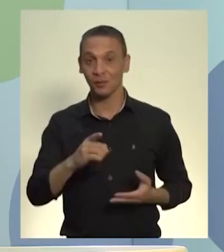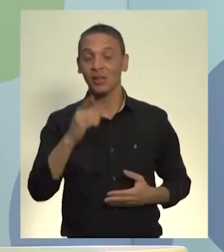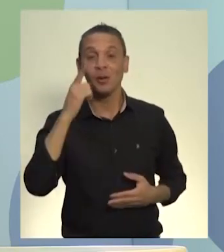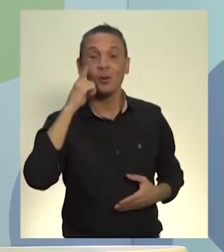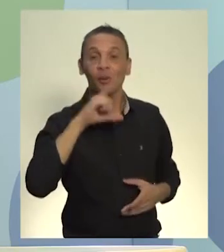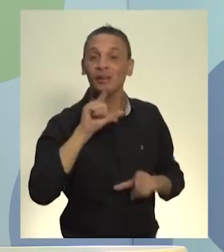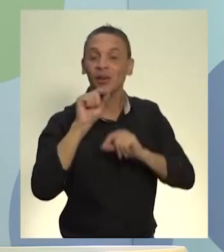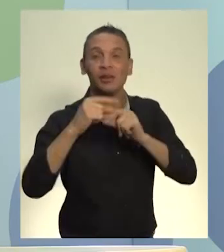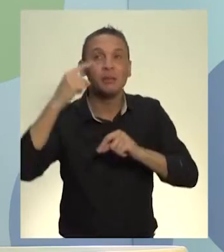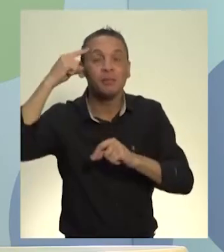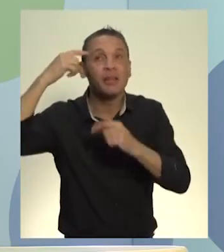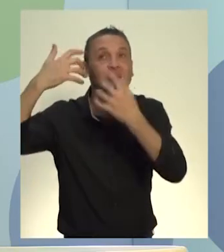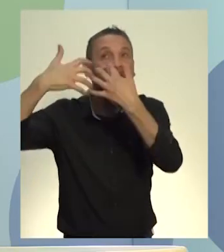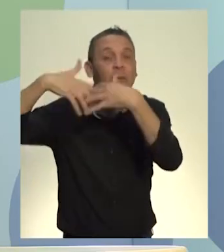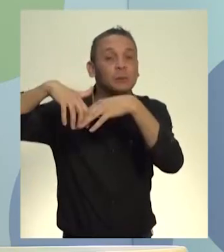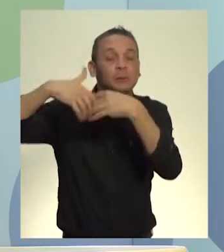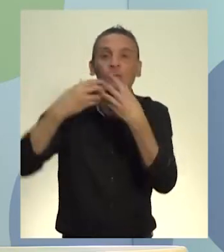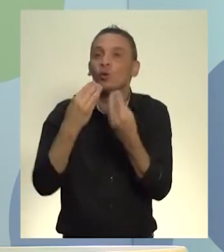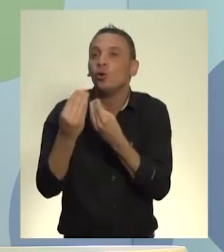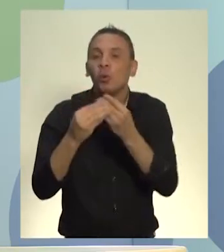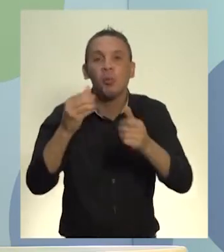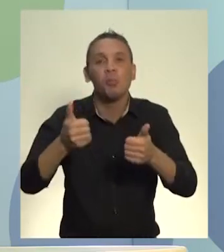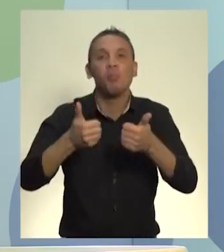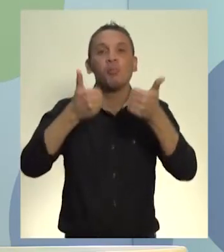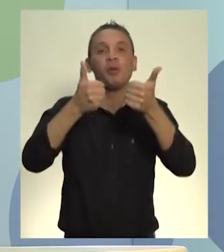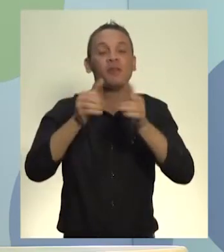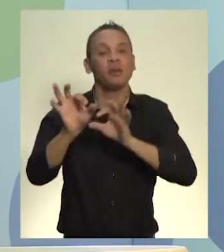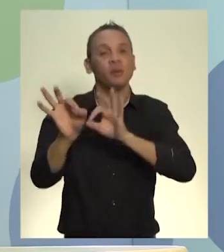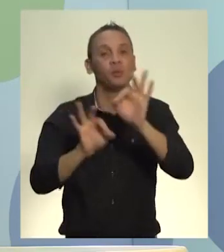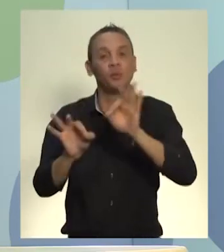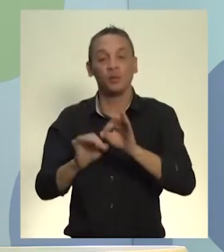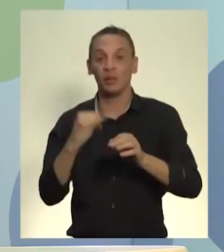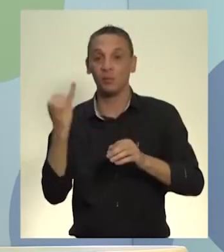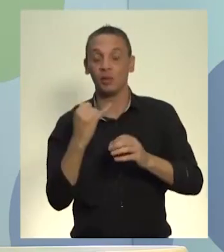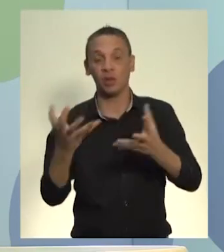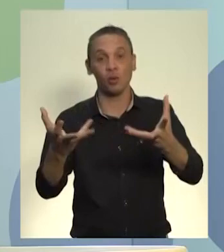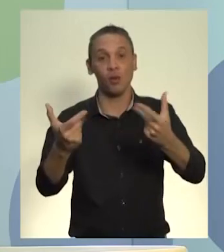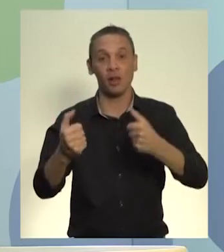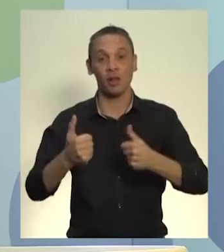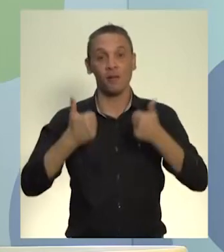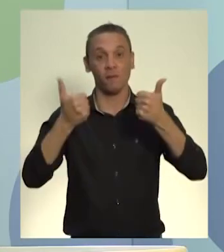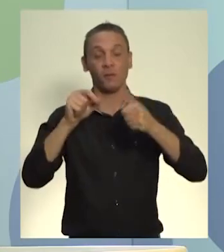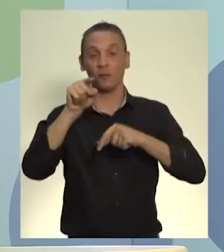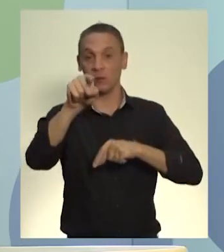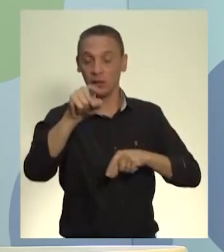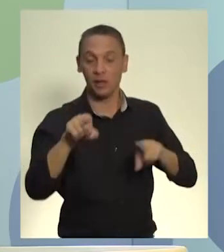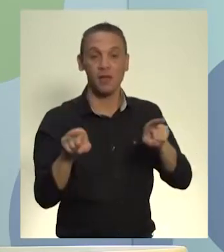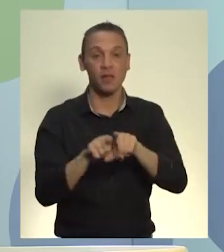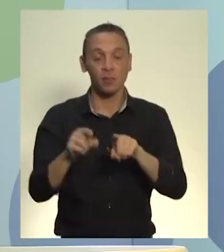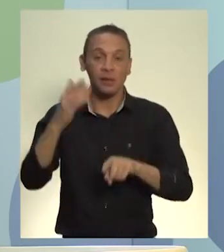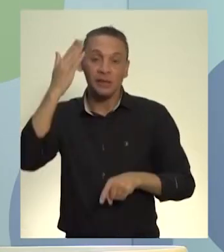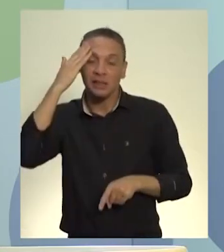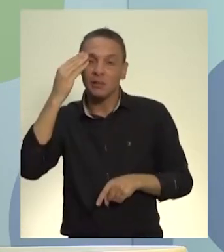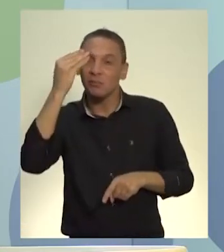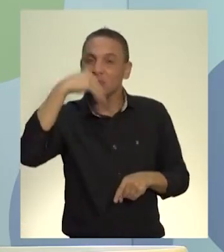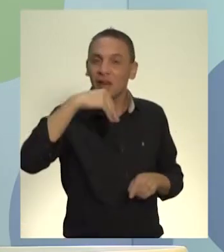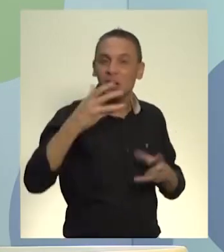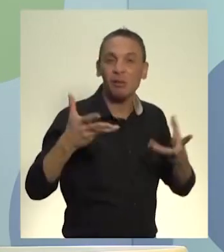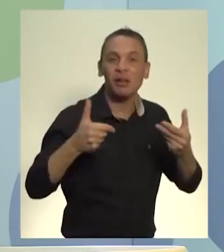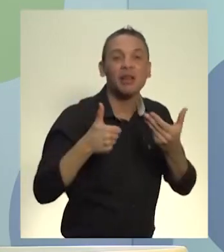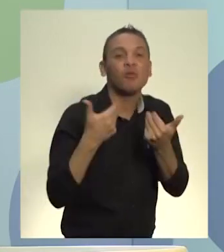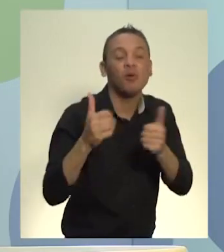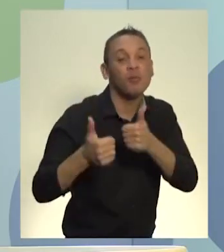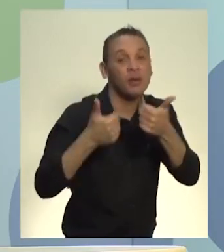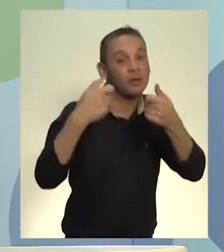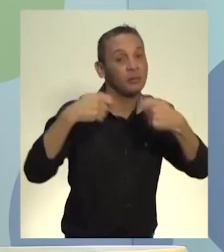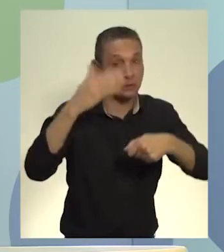inclusive, pensar em algumas alternativas, usando os pontos fortes de vocês e sabendo quais são as fragilidades de